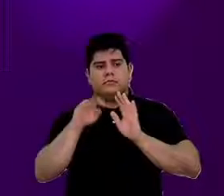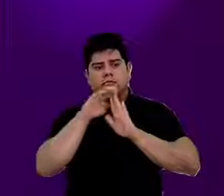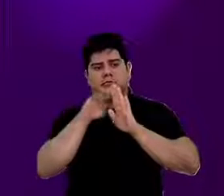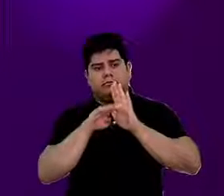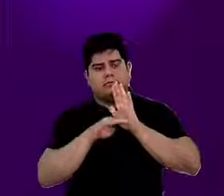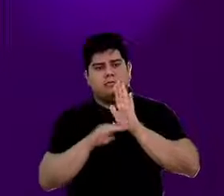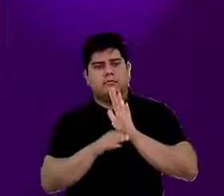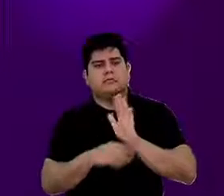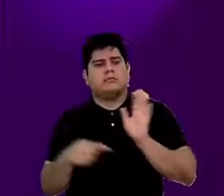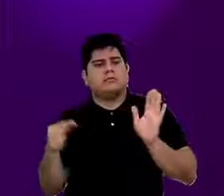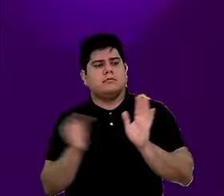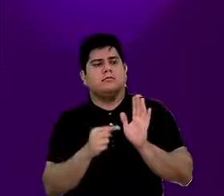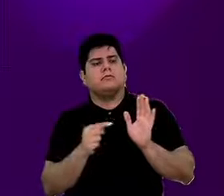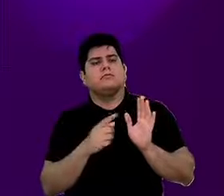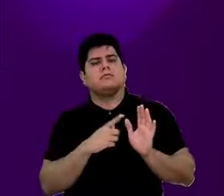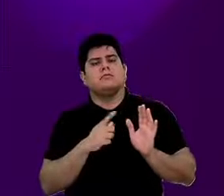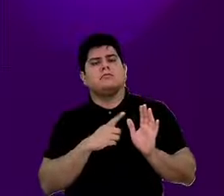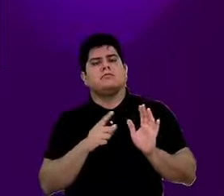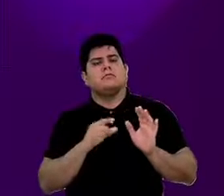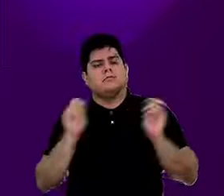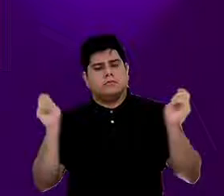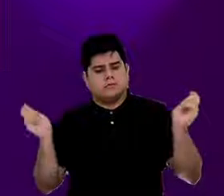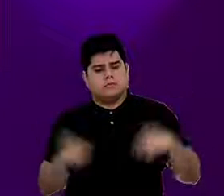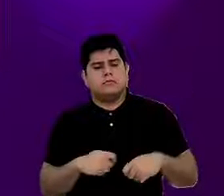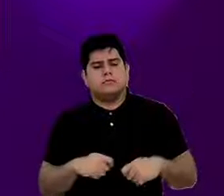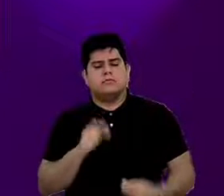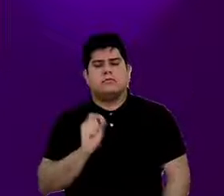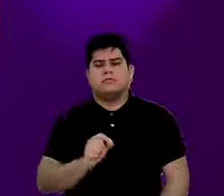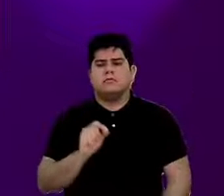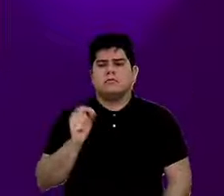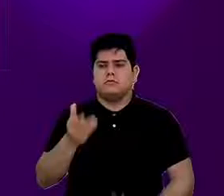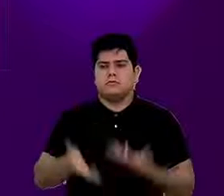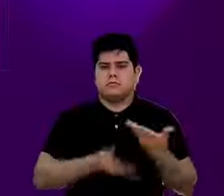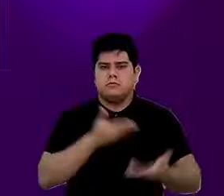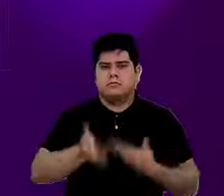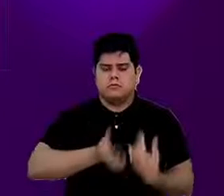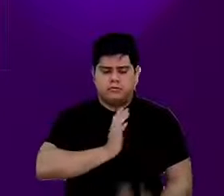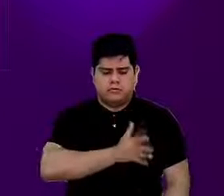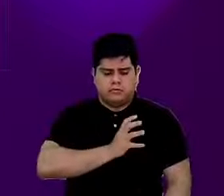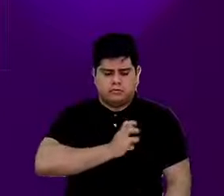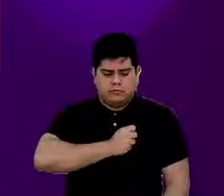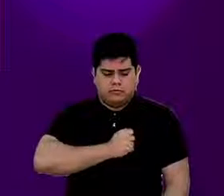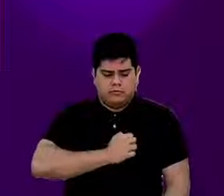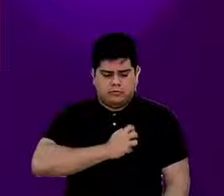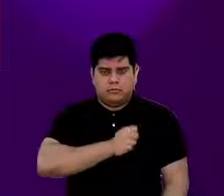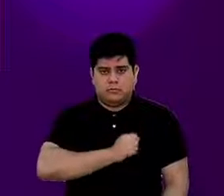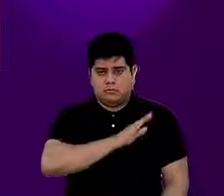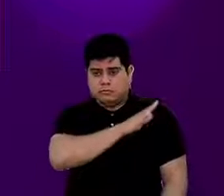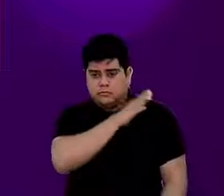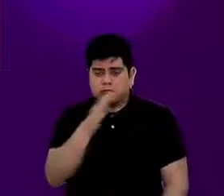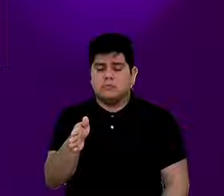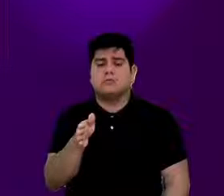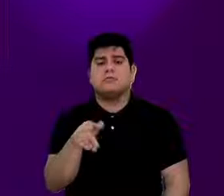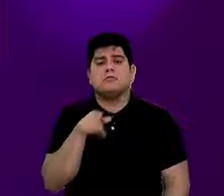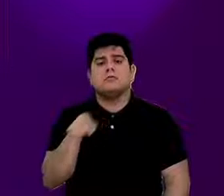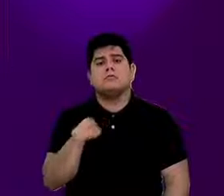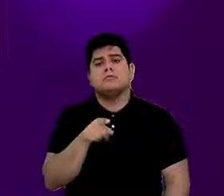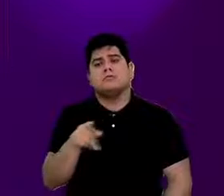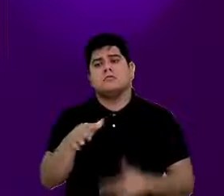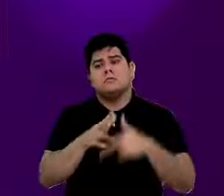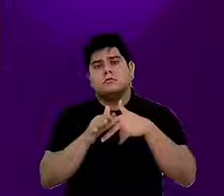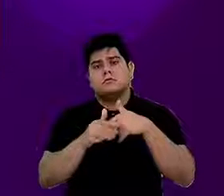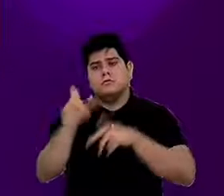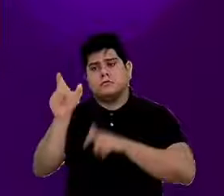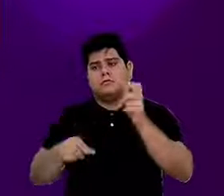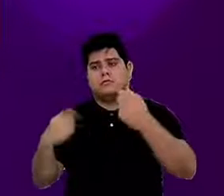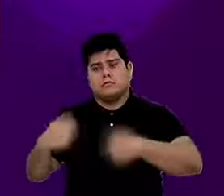que façam com que a gente consiga otimizar o cuidado cardiovascular, direcionar esse cuidado para os pacientes que